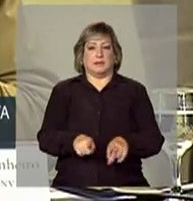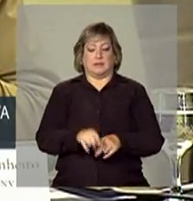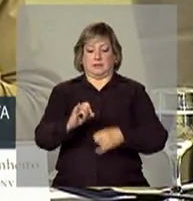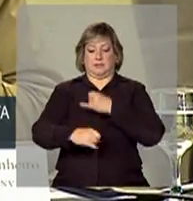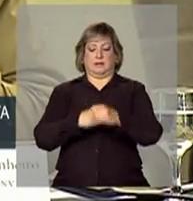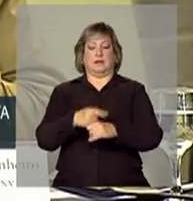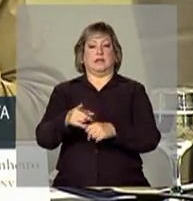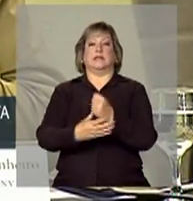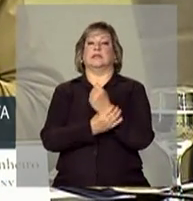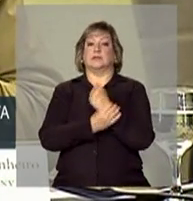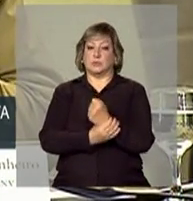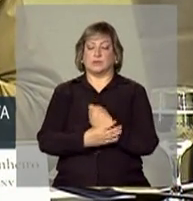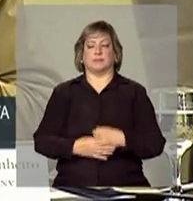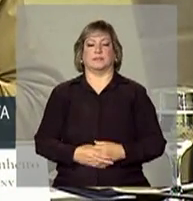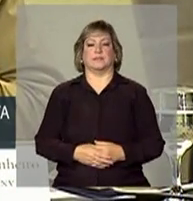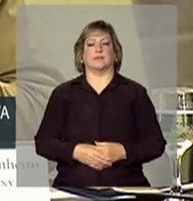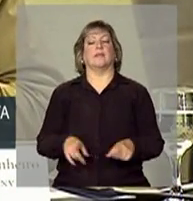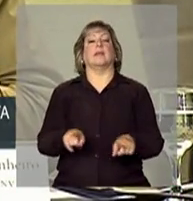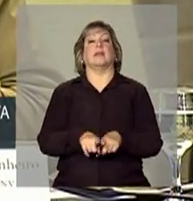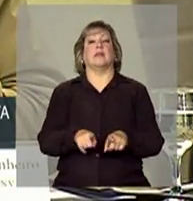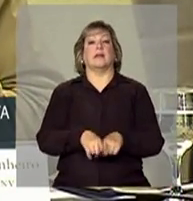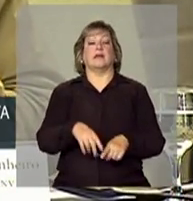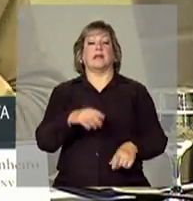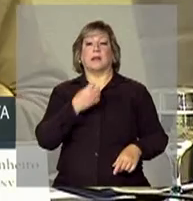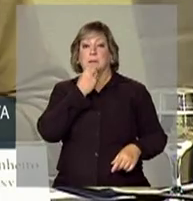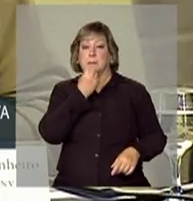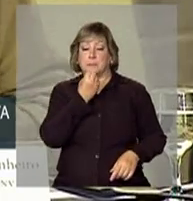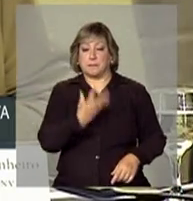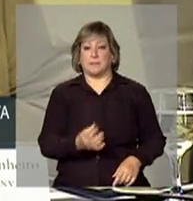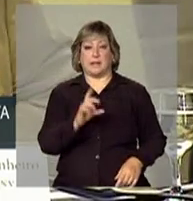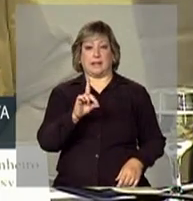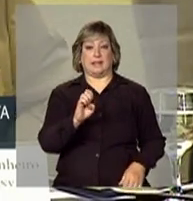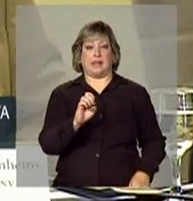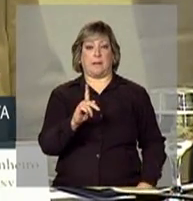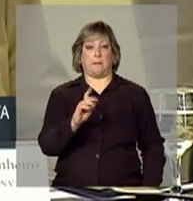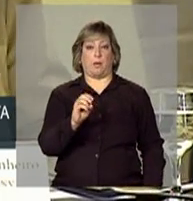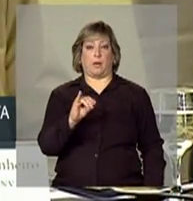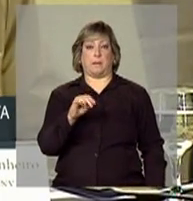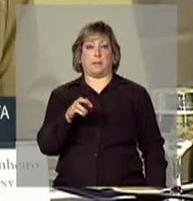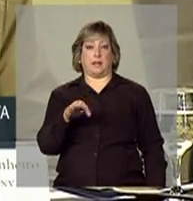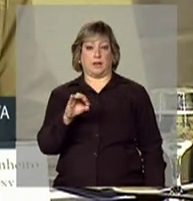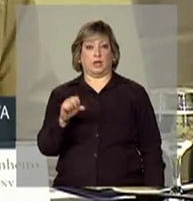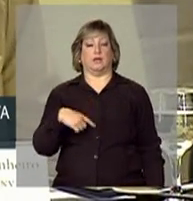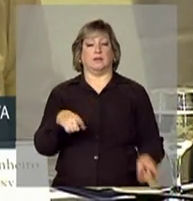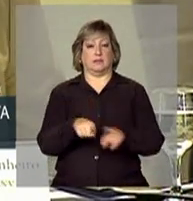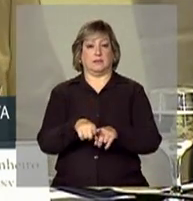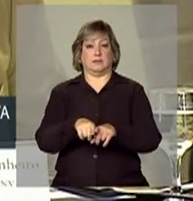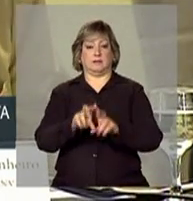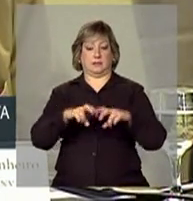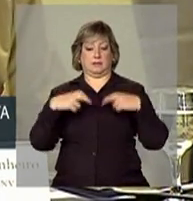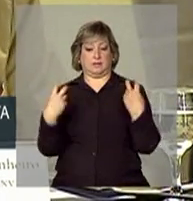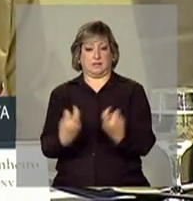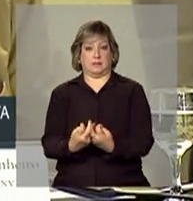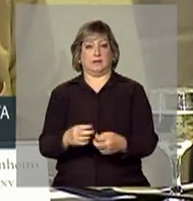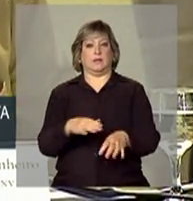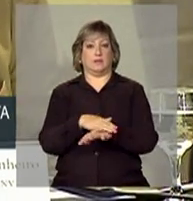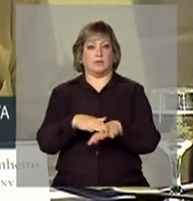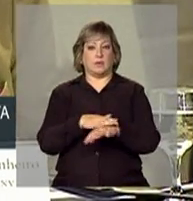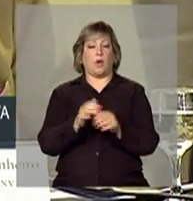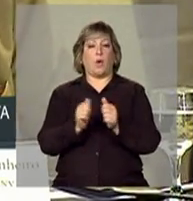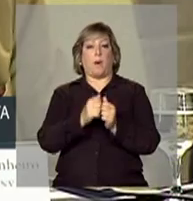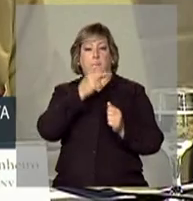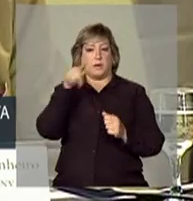seguro. Depoimentos. Decidimos dar prioridade absoluta a essas audiências públicas de depoimentos com